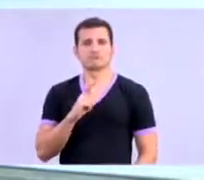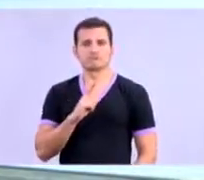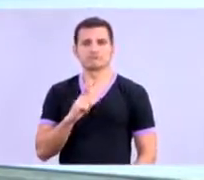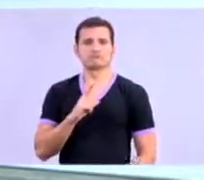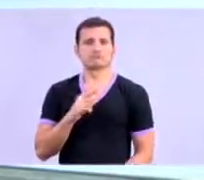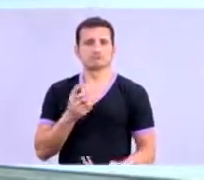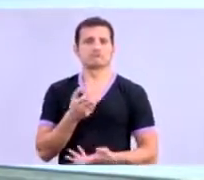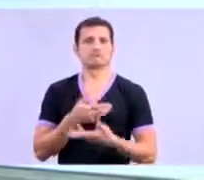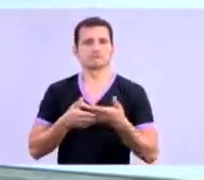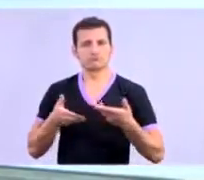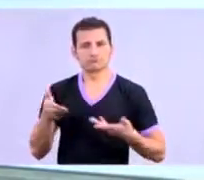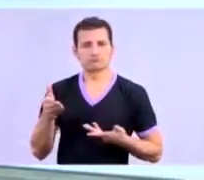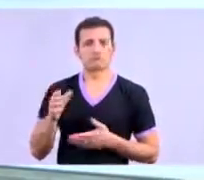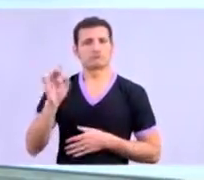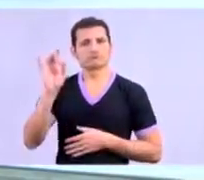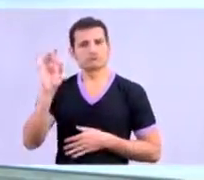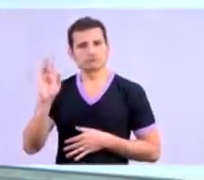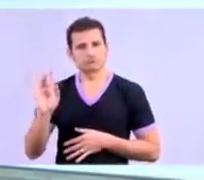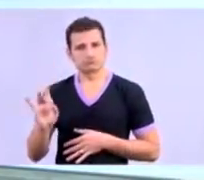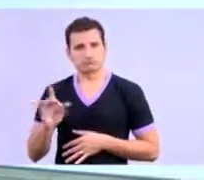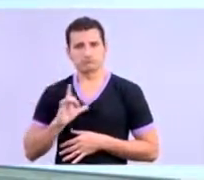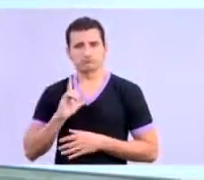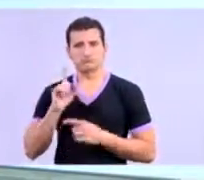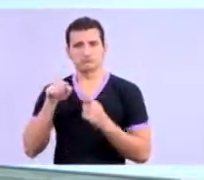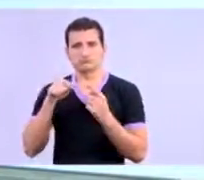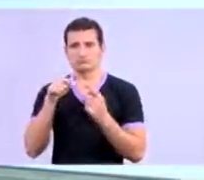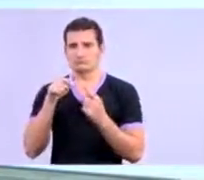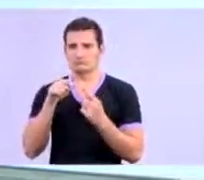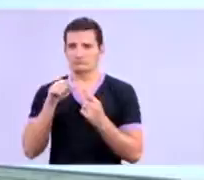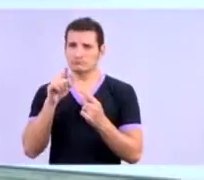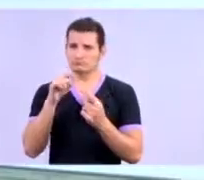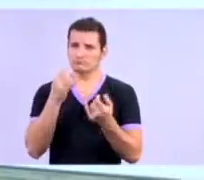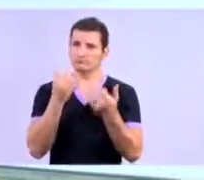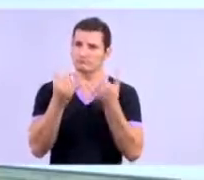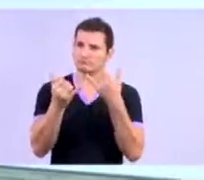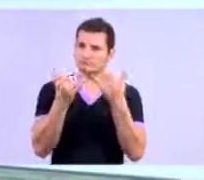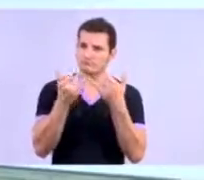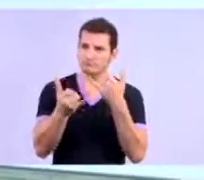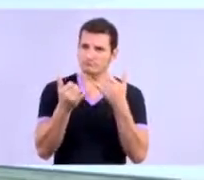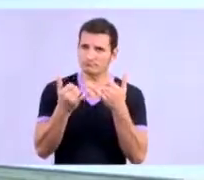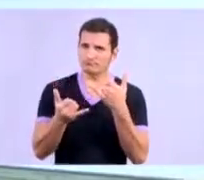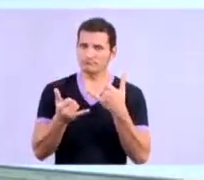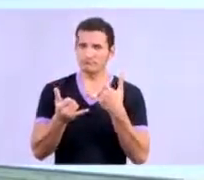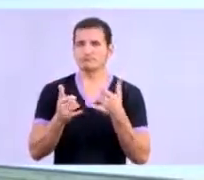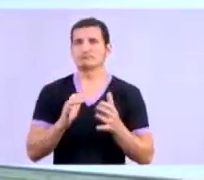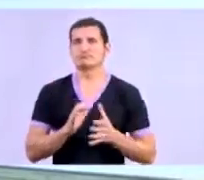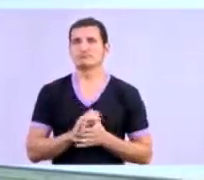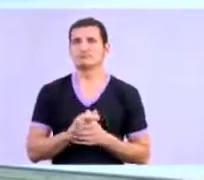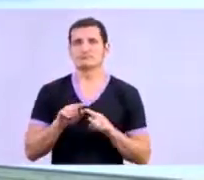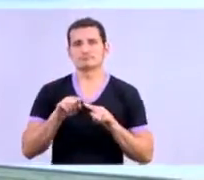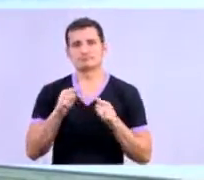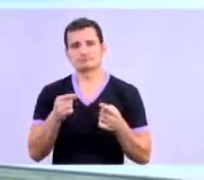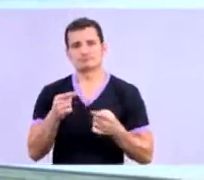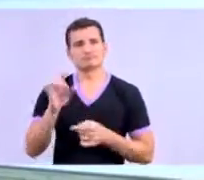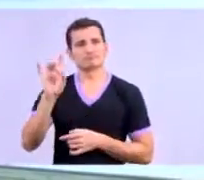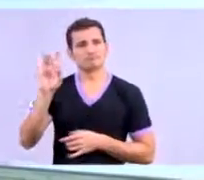modelo, cada um tem um objetivo, são semelhantes em camadas e tudo, mas cada um tem